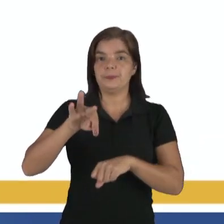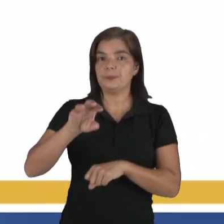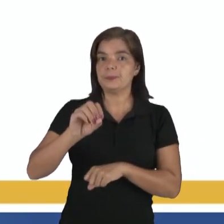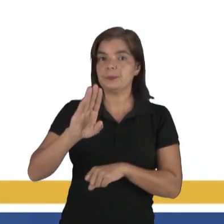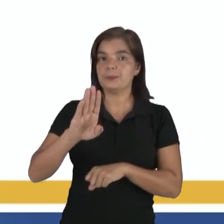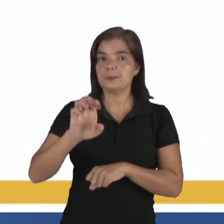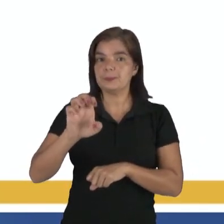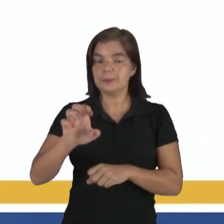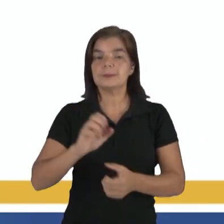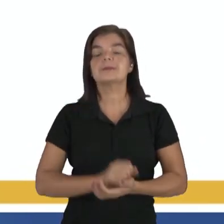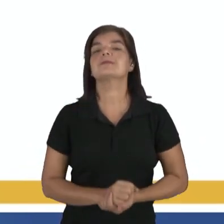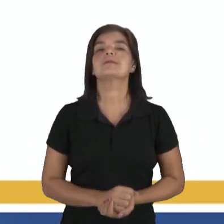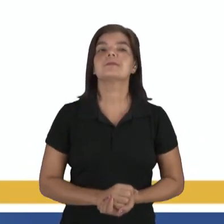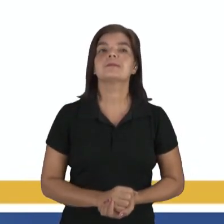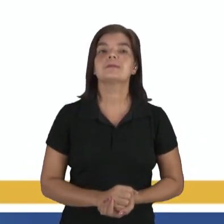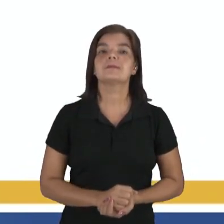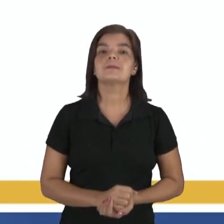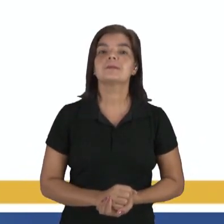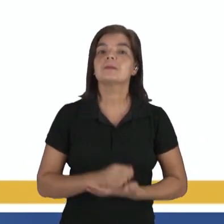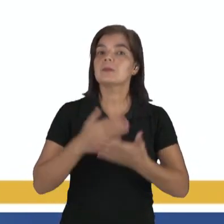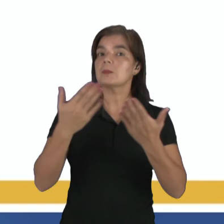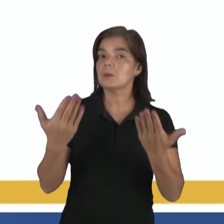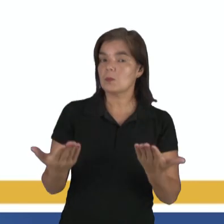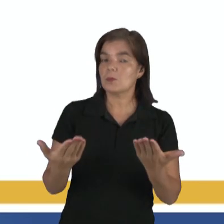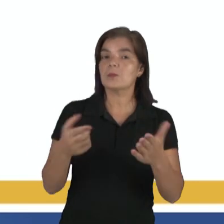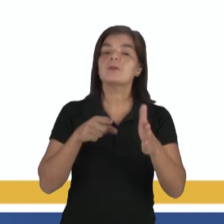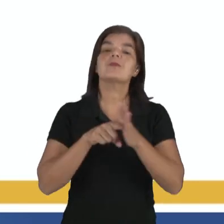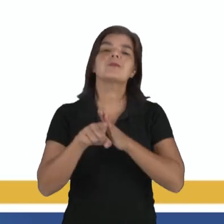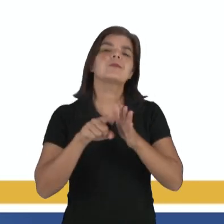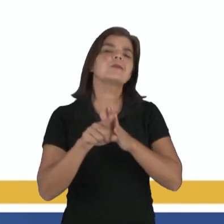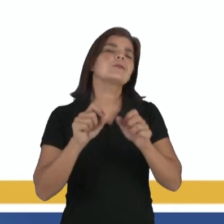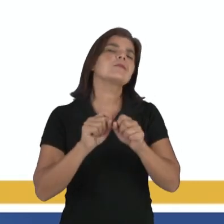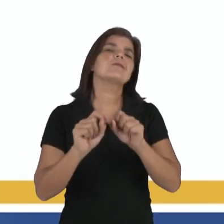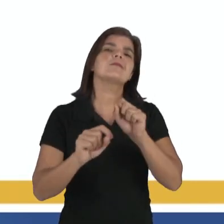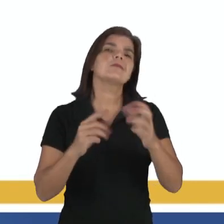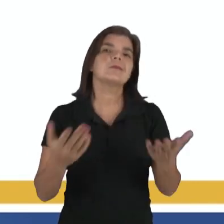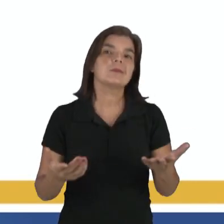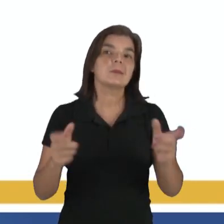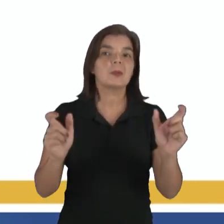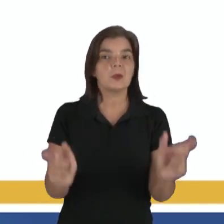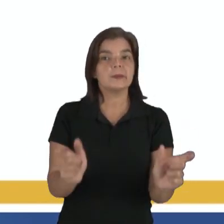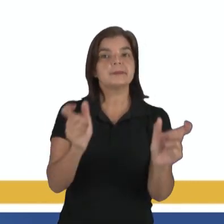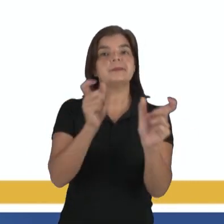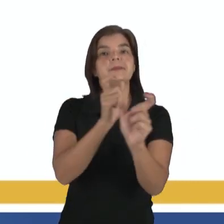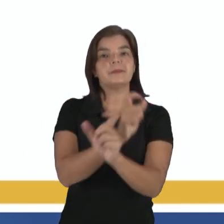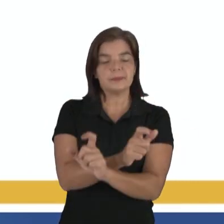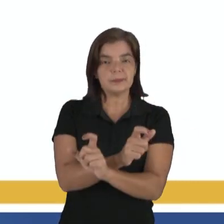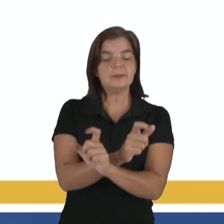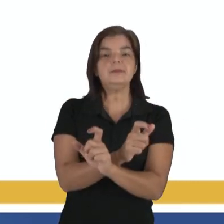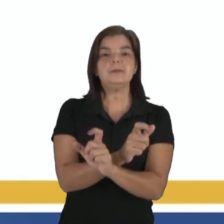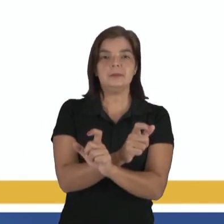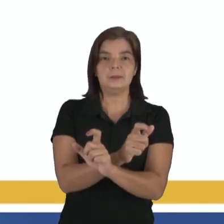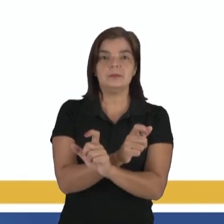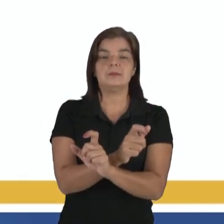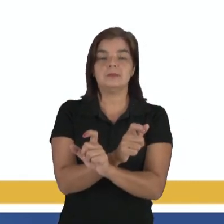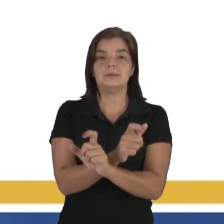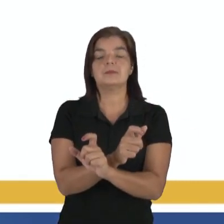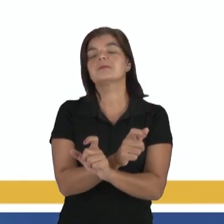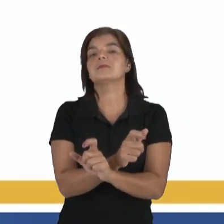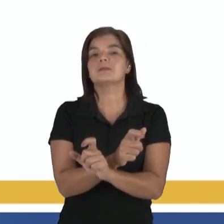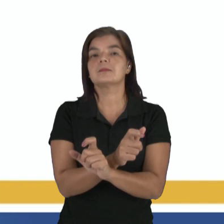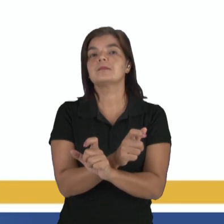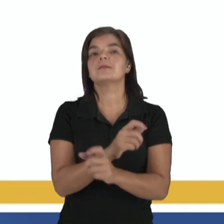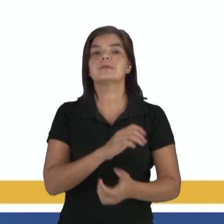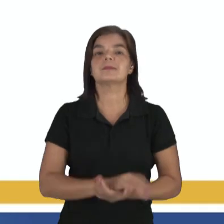aí. E já nas formas interrogativas, o que nós fazemos? Troca-se de lugar, isso mesmo, as